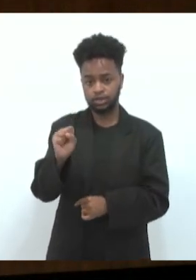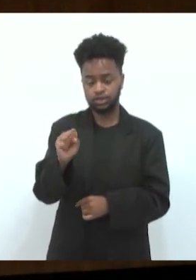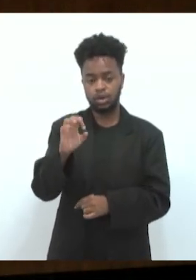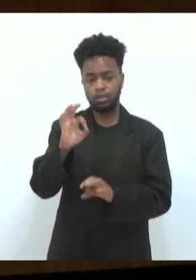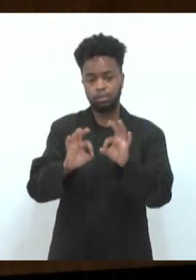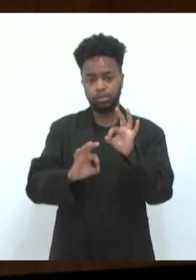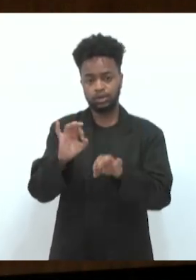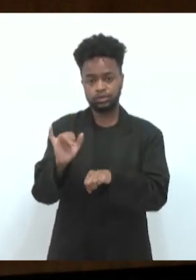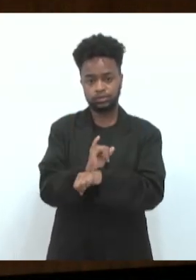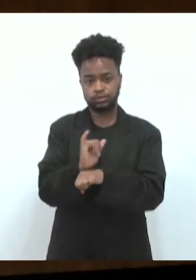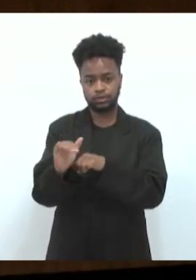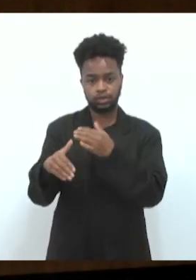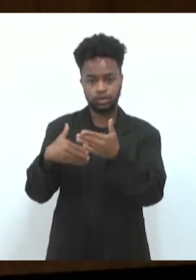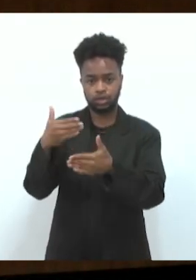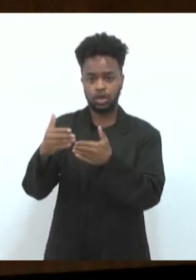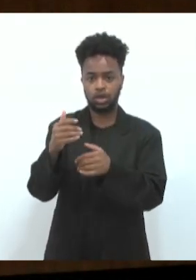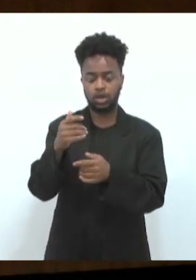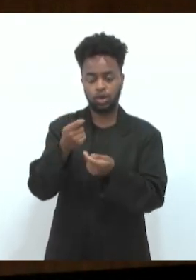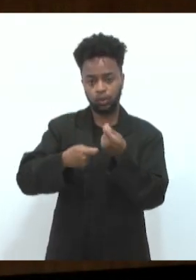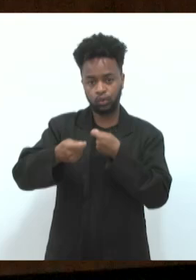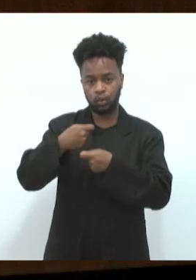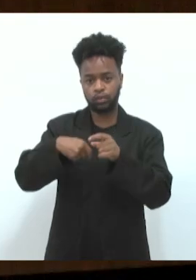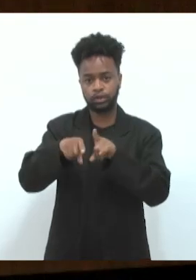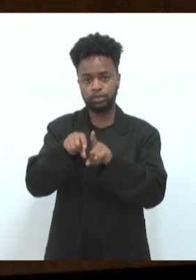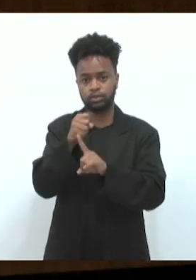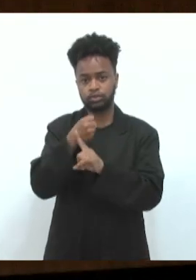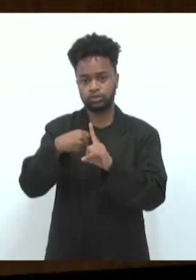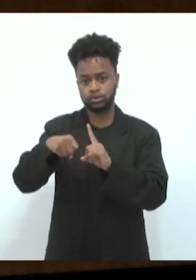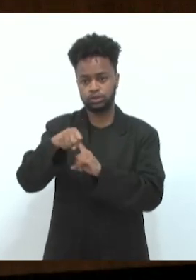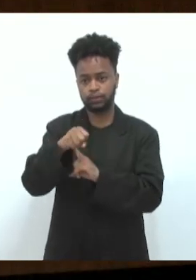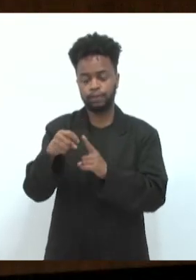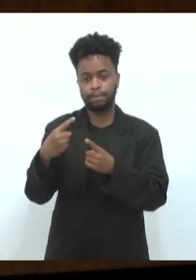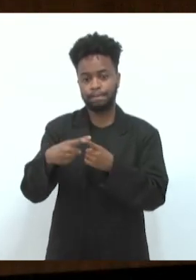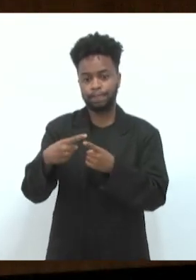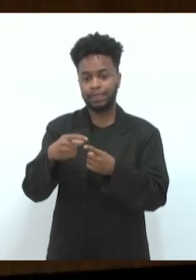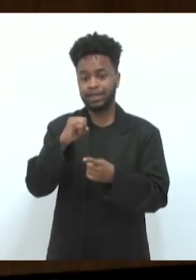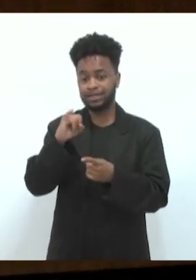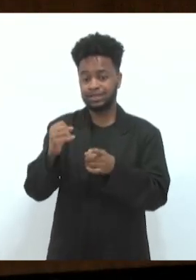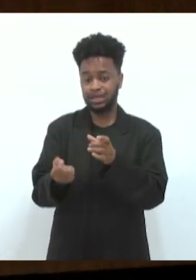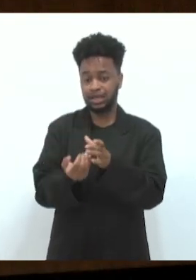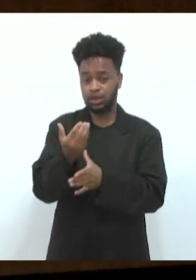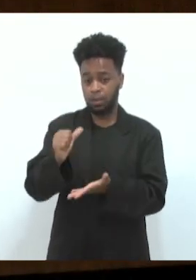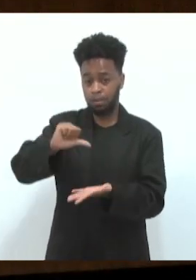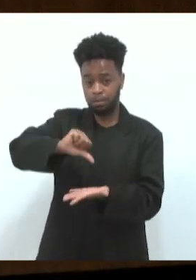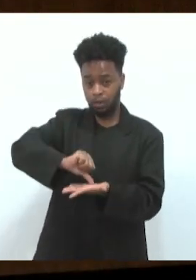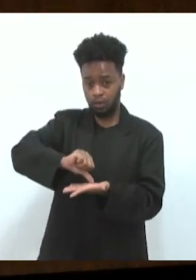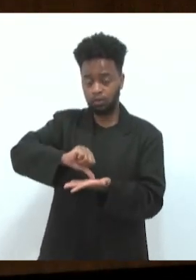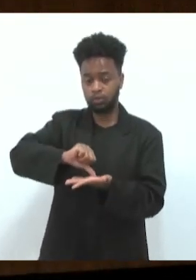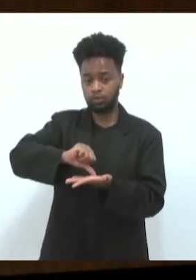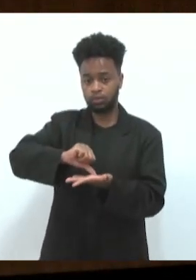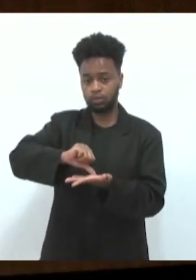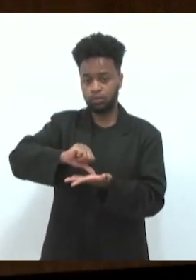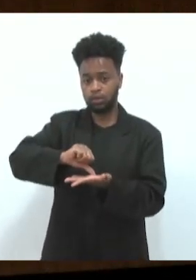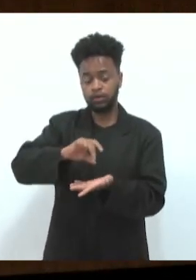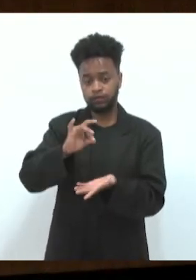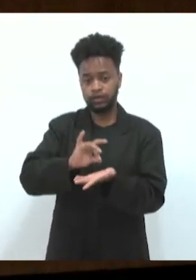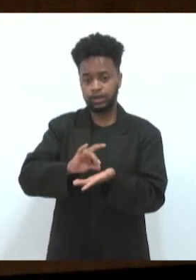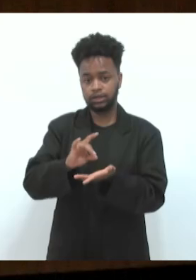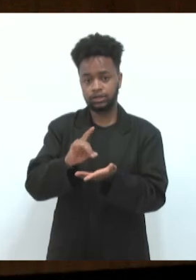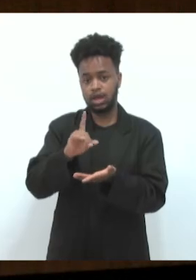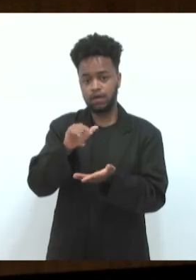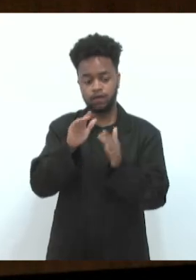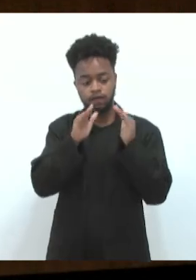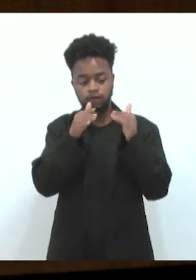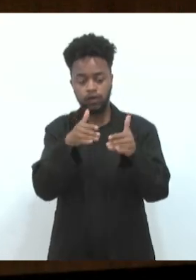de Desenvolvimento Econômico e Social. Porque quando você cria um polo, é um polo de